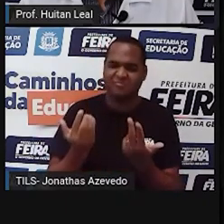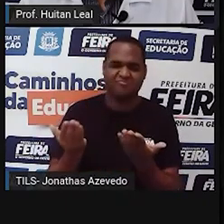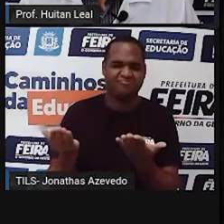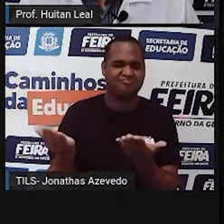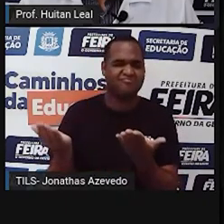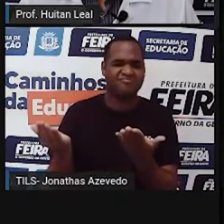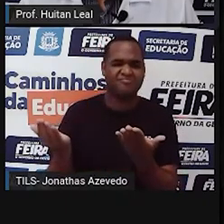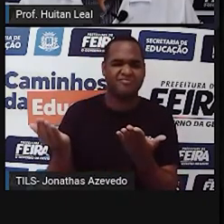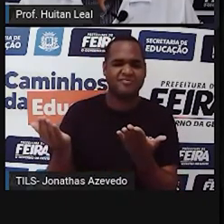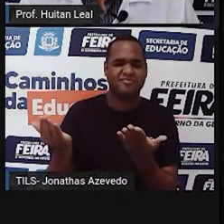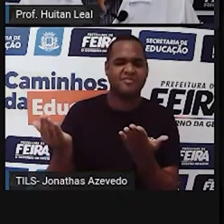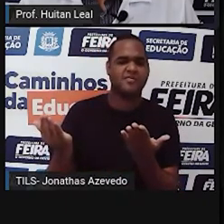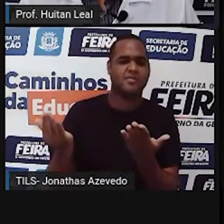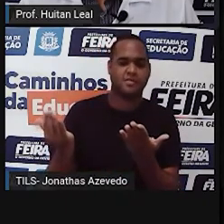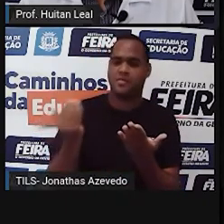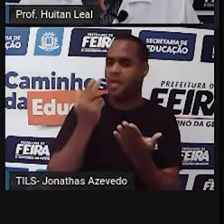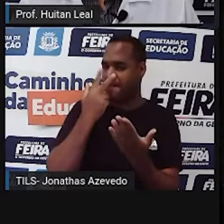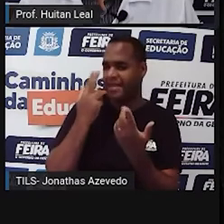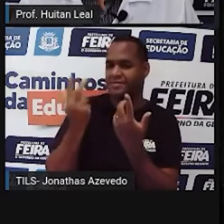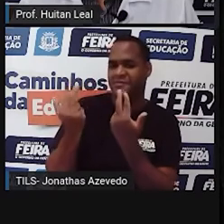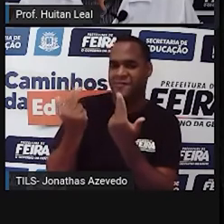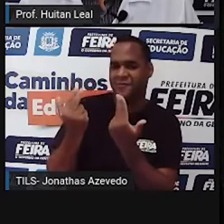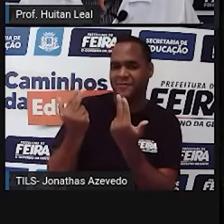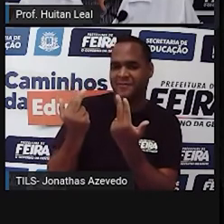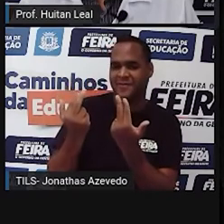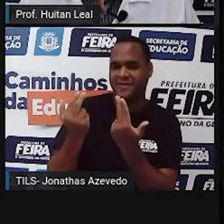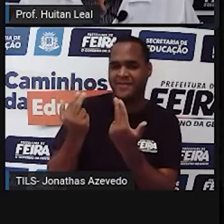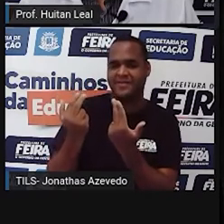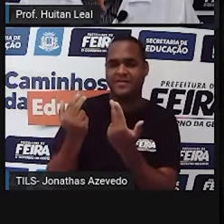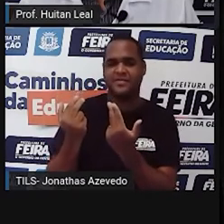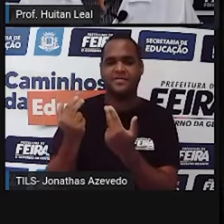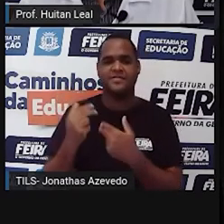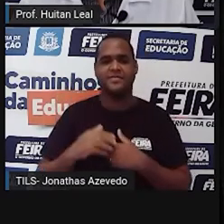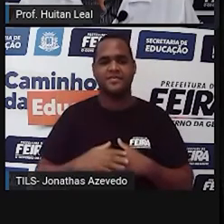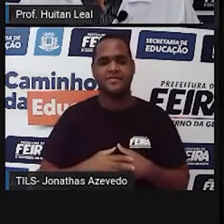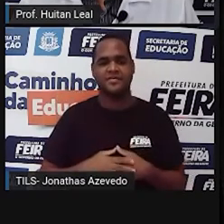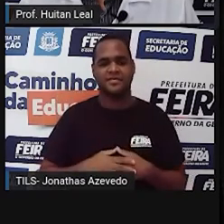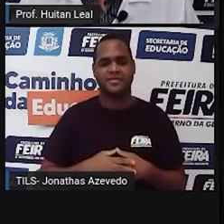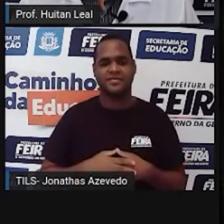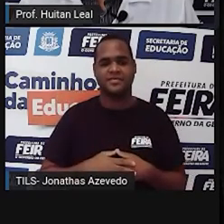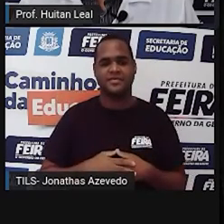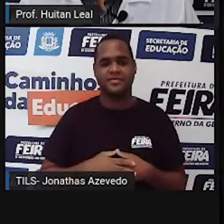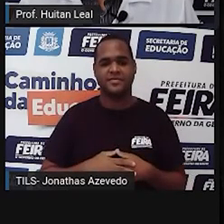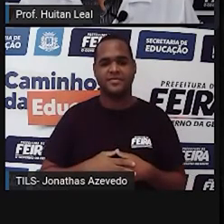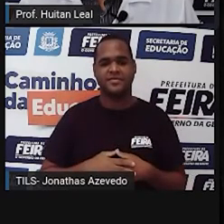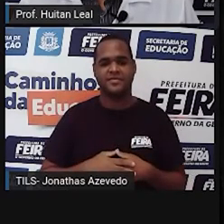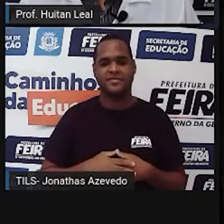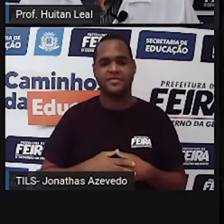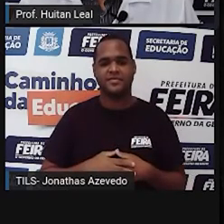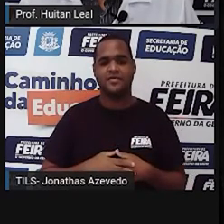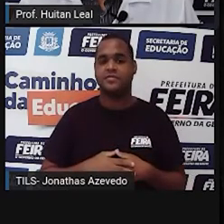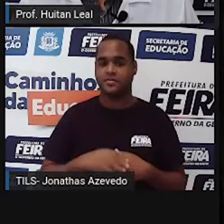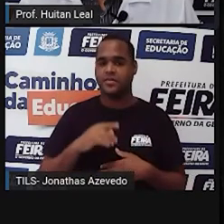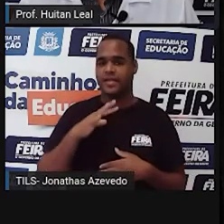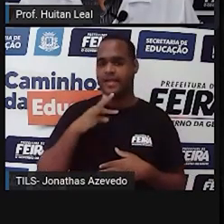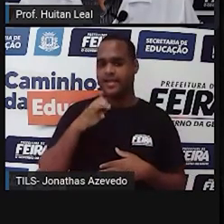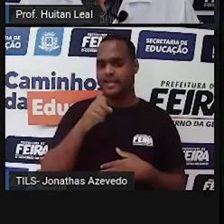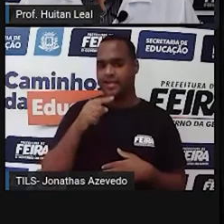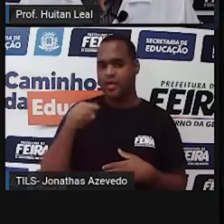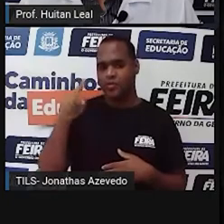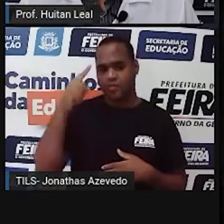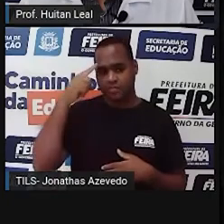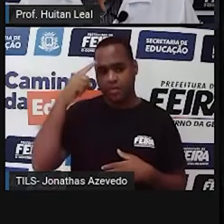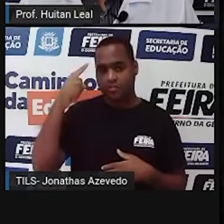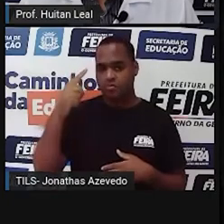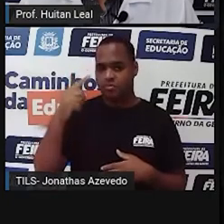Vejam que esse tão dá uma ideia de intensidade, não é? Ele chegou tão tarde, no